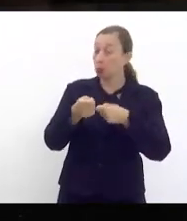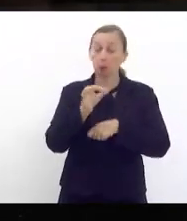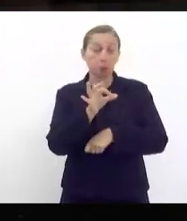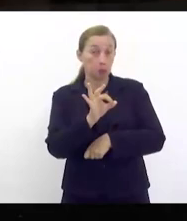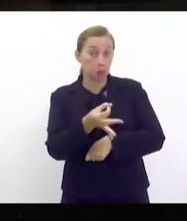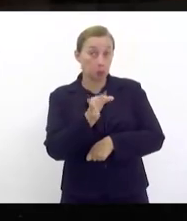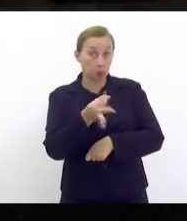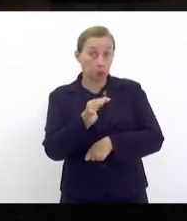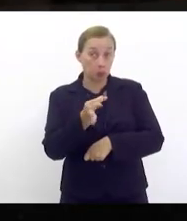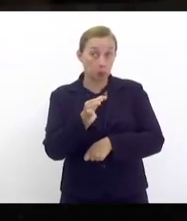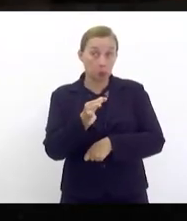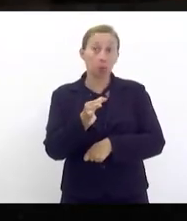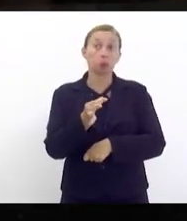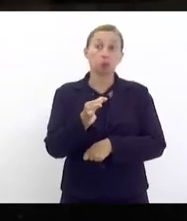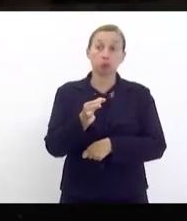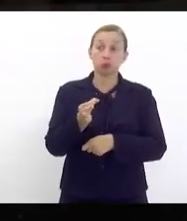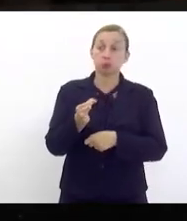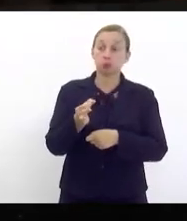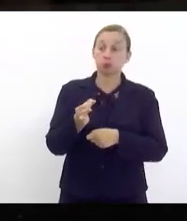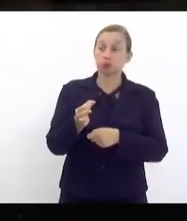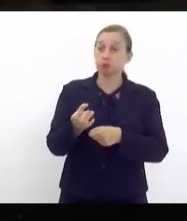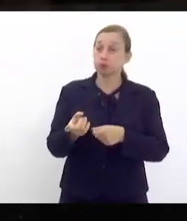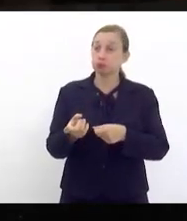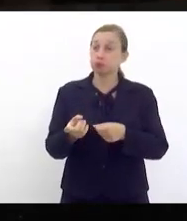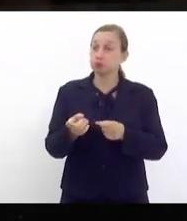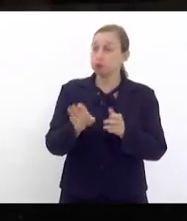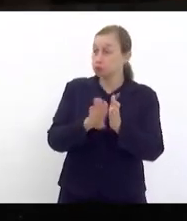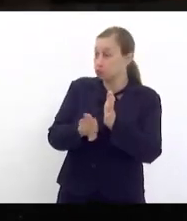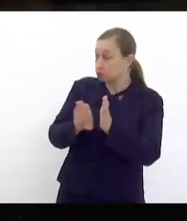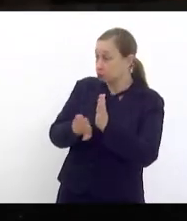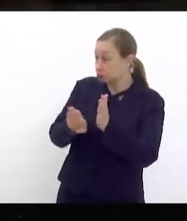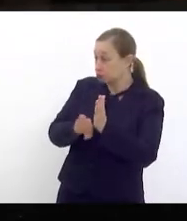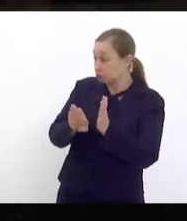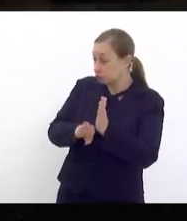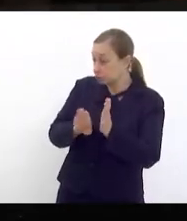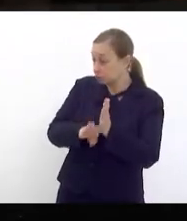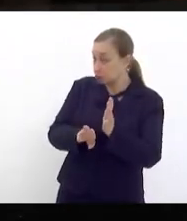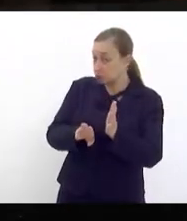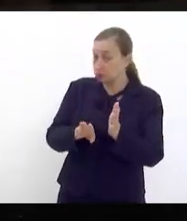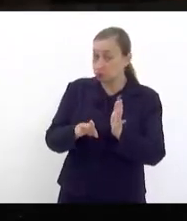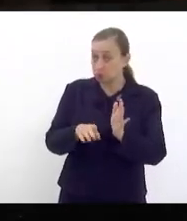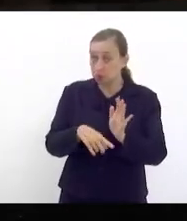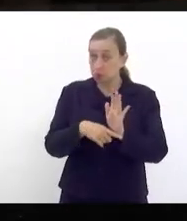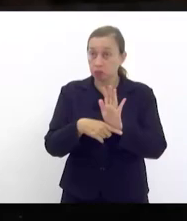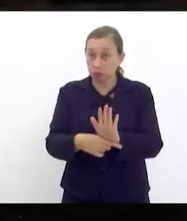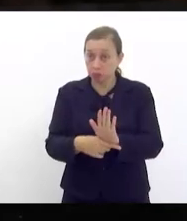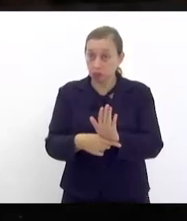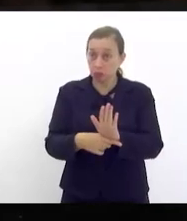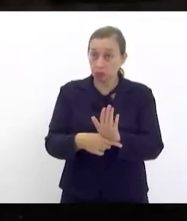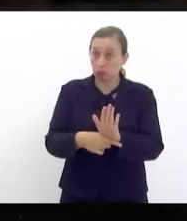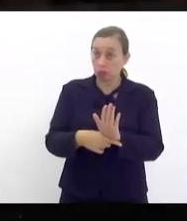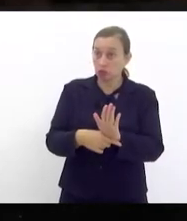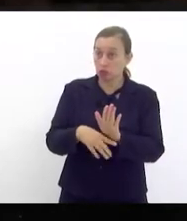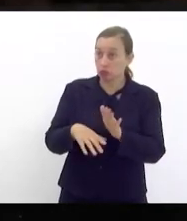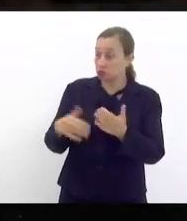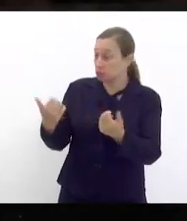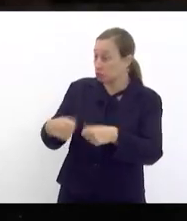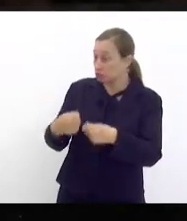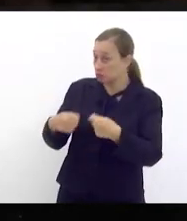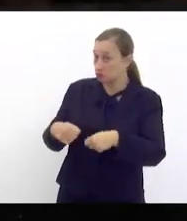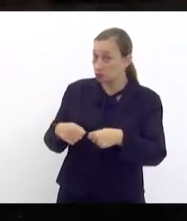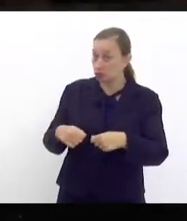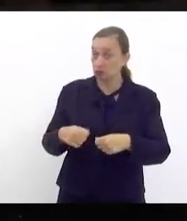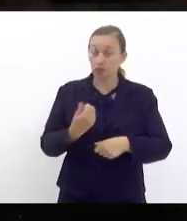forma, as suas receitas e as suas despesas com a finalidade de atender justamente essas demandas reprimidas. O regime